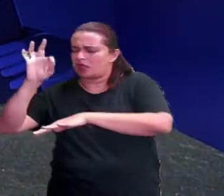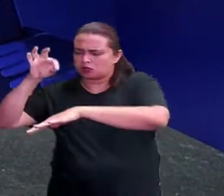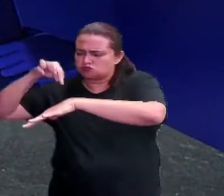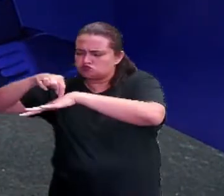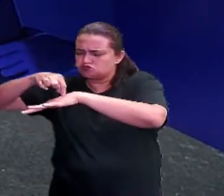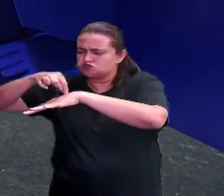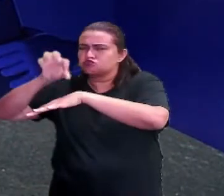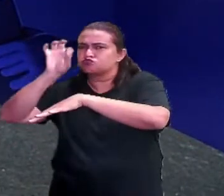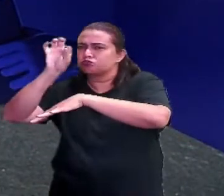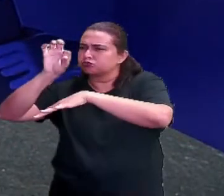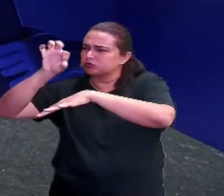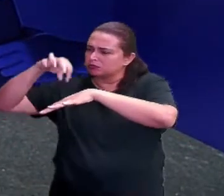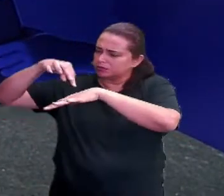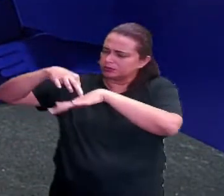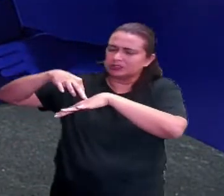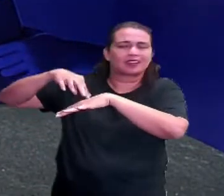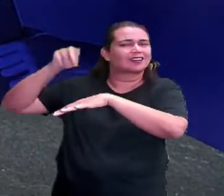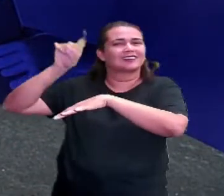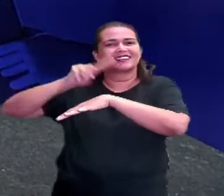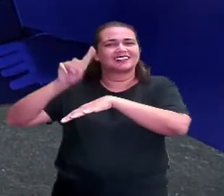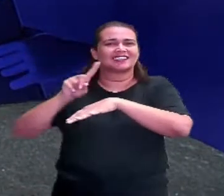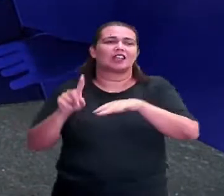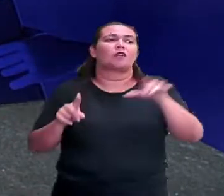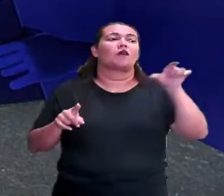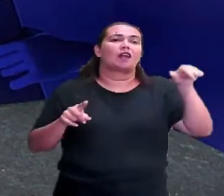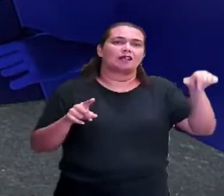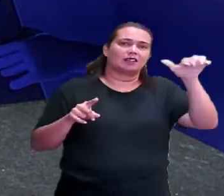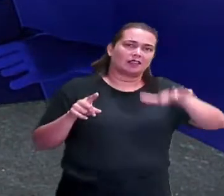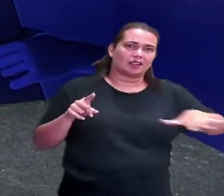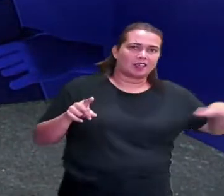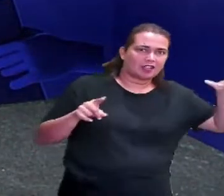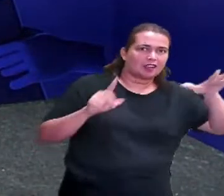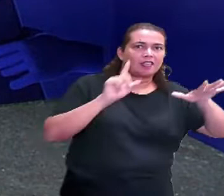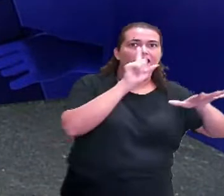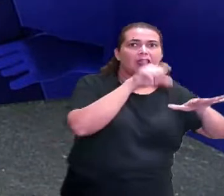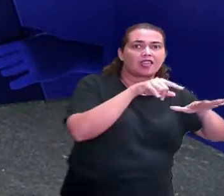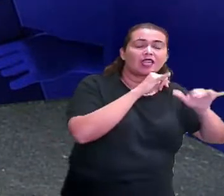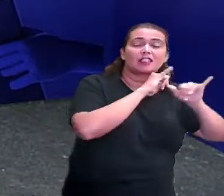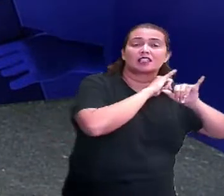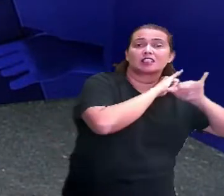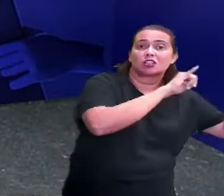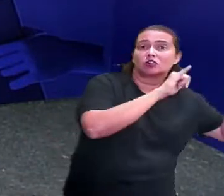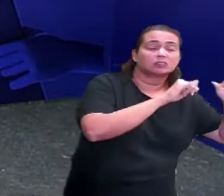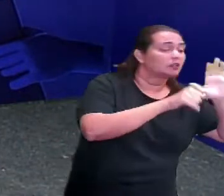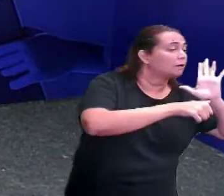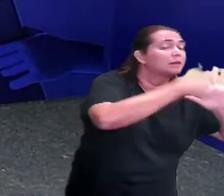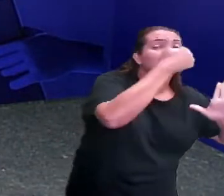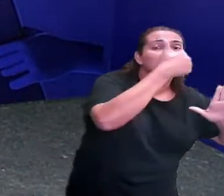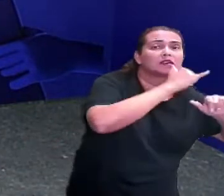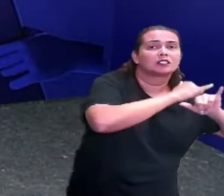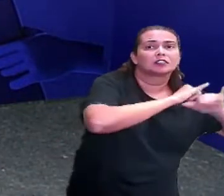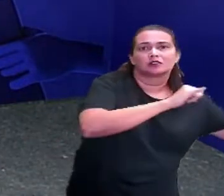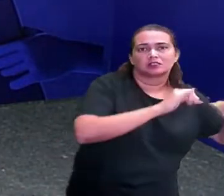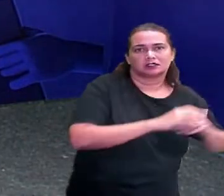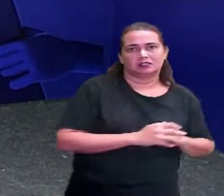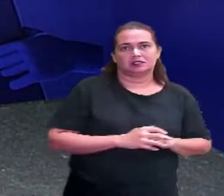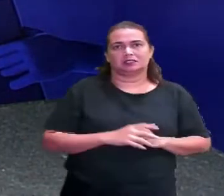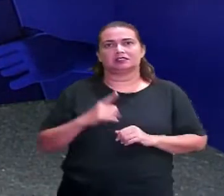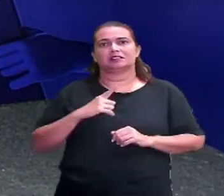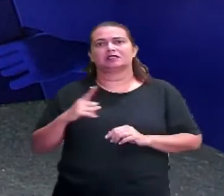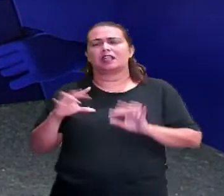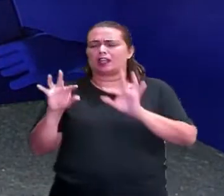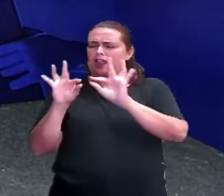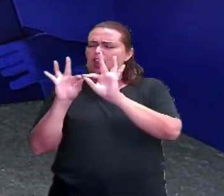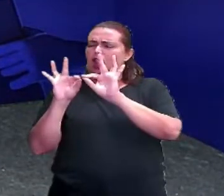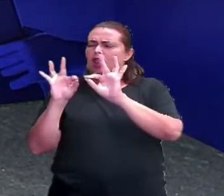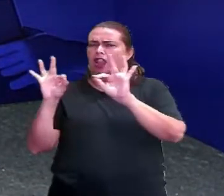notícia dada em primeira mão, tá? Aí nós temos a linha fina, que é aquela linhazinha também que fica abaixo do título,